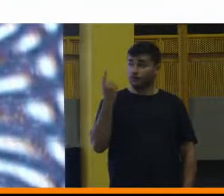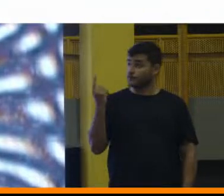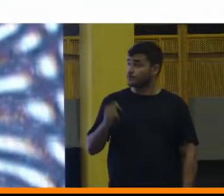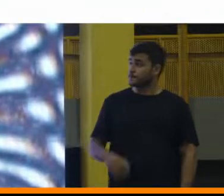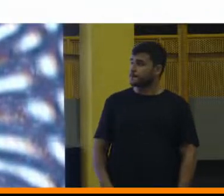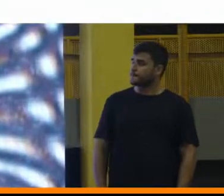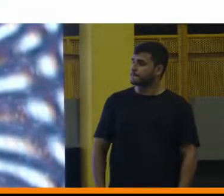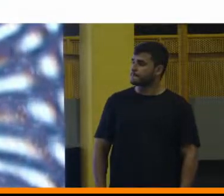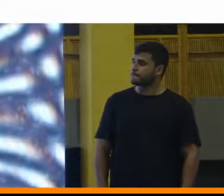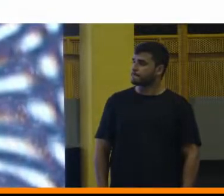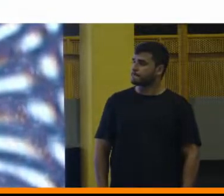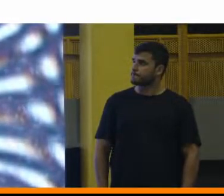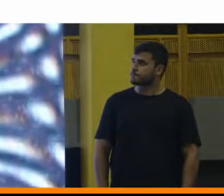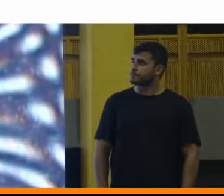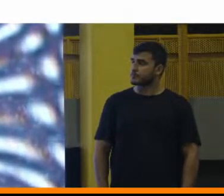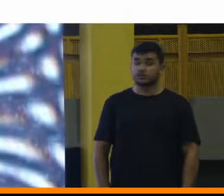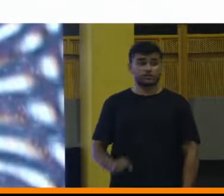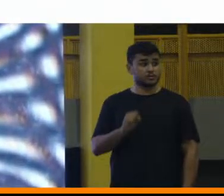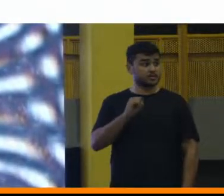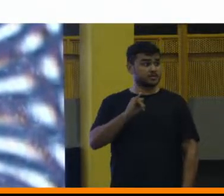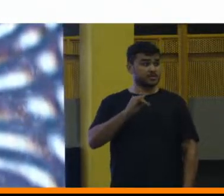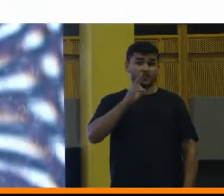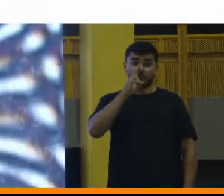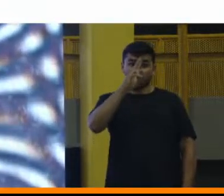fazer força, ele para.